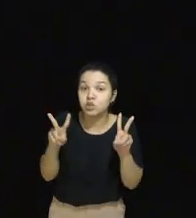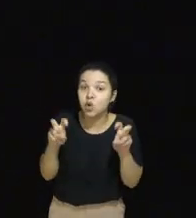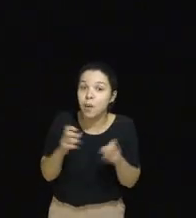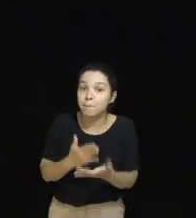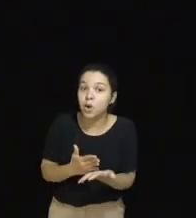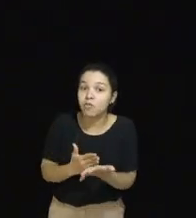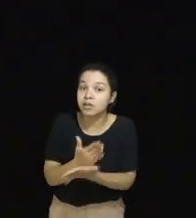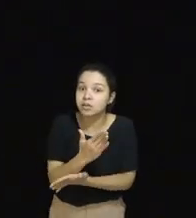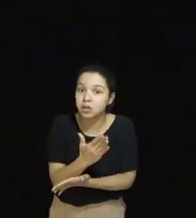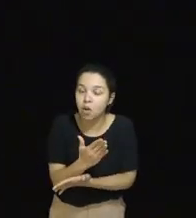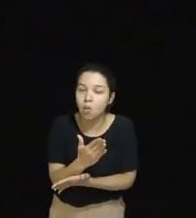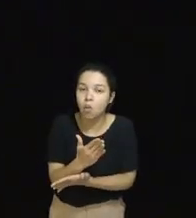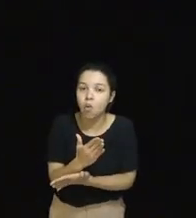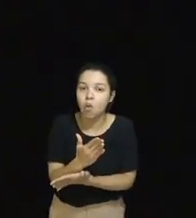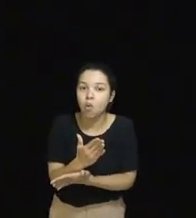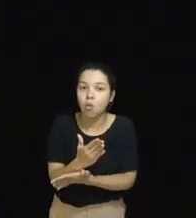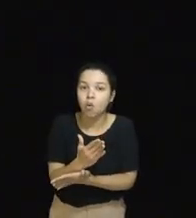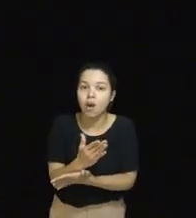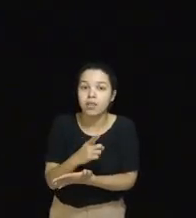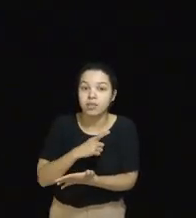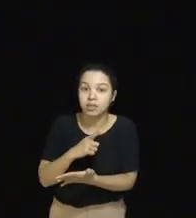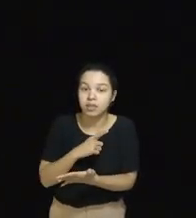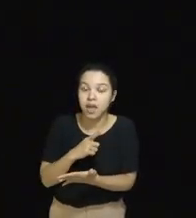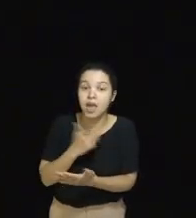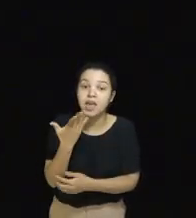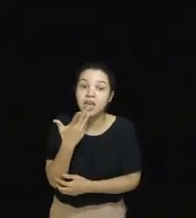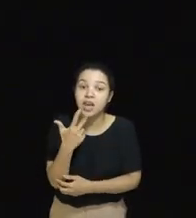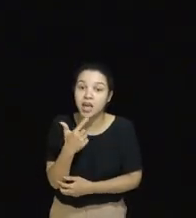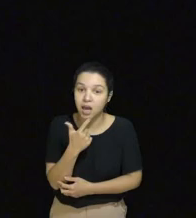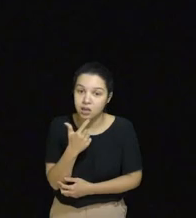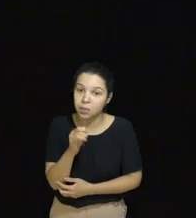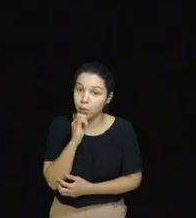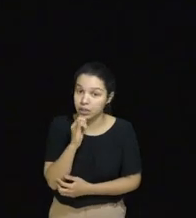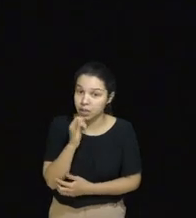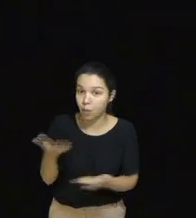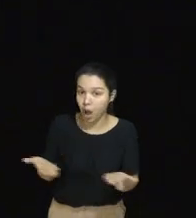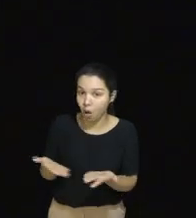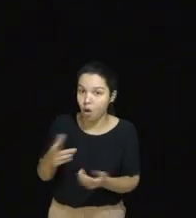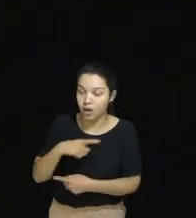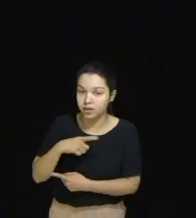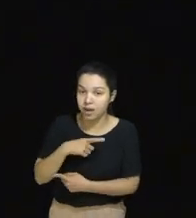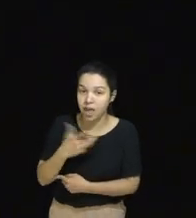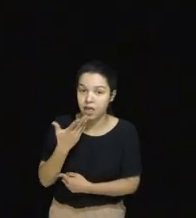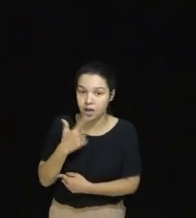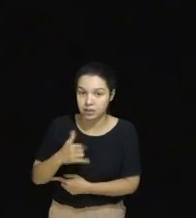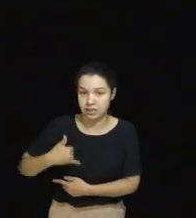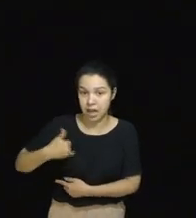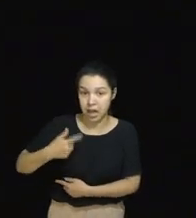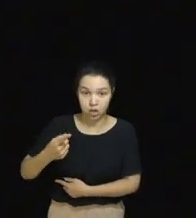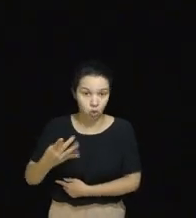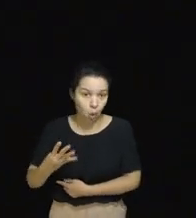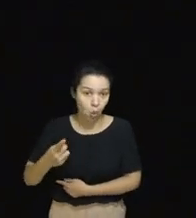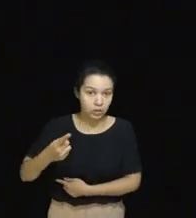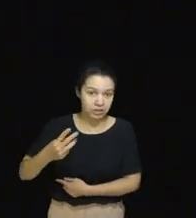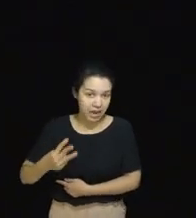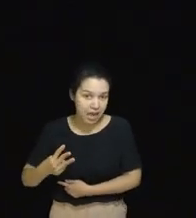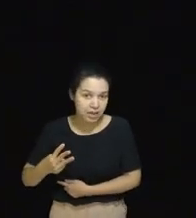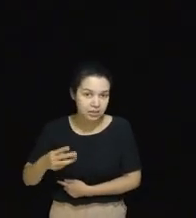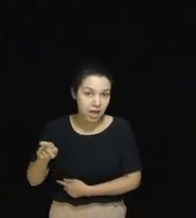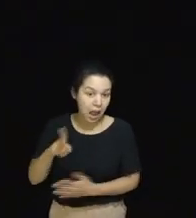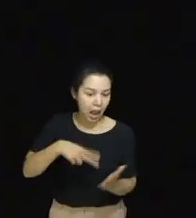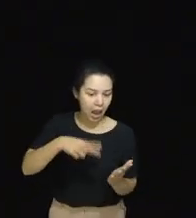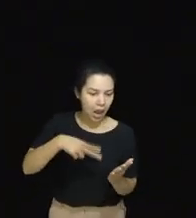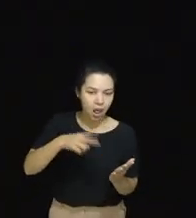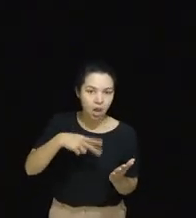com restrição de crianças que estão, por exemplo, agora, que chegam lá no CEDA aos 14, 13 anos, sem ler e